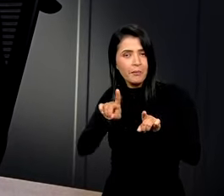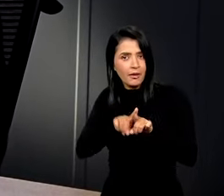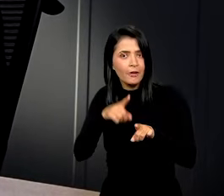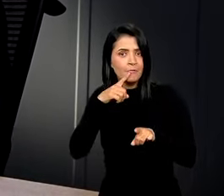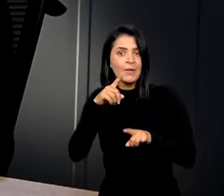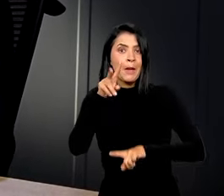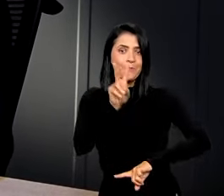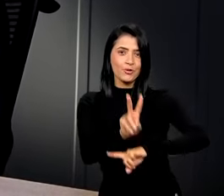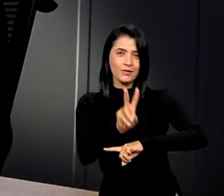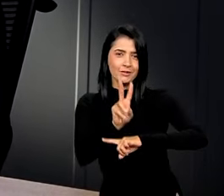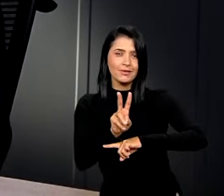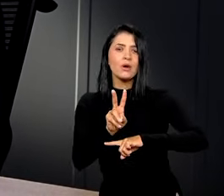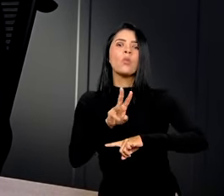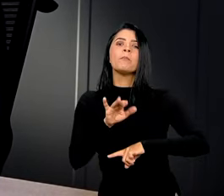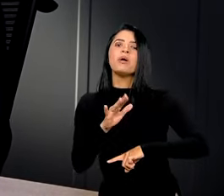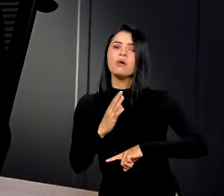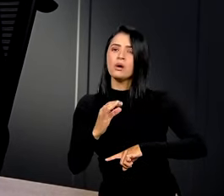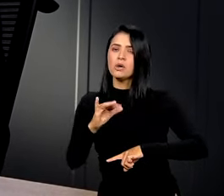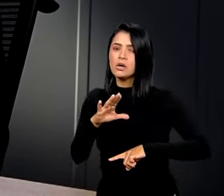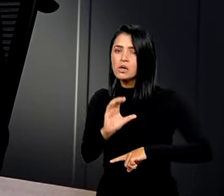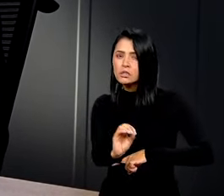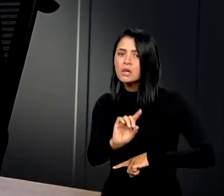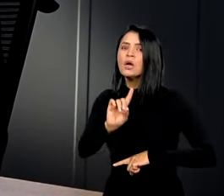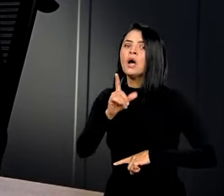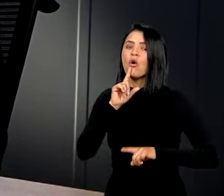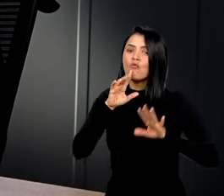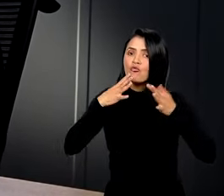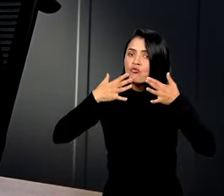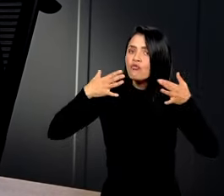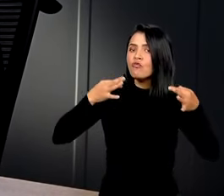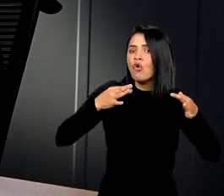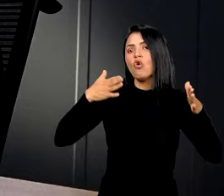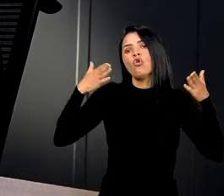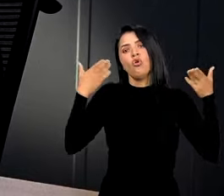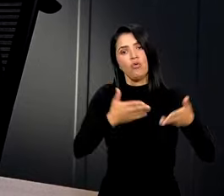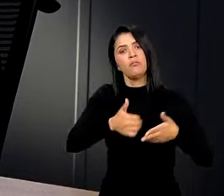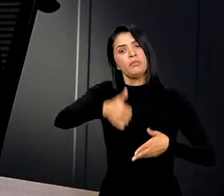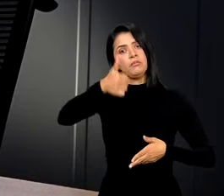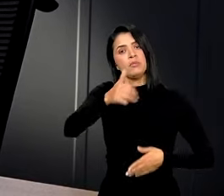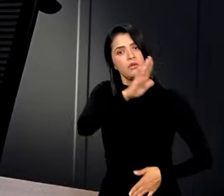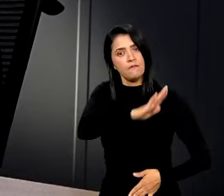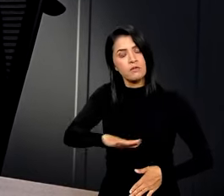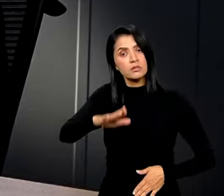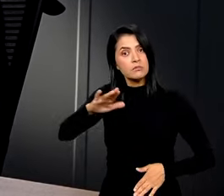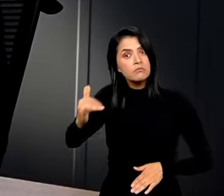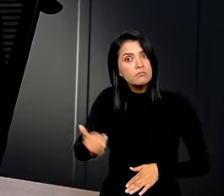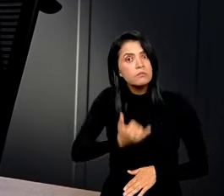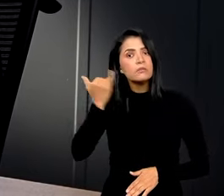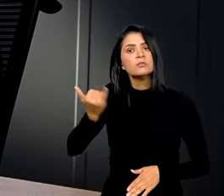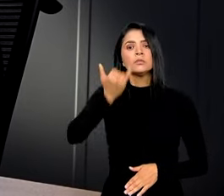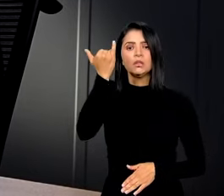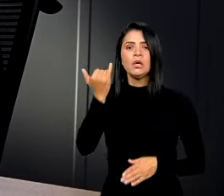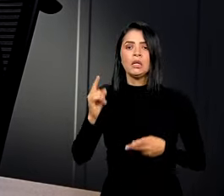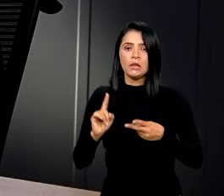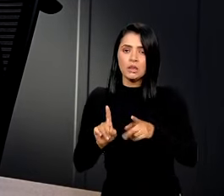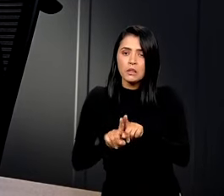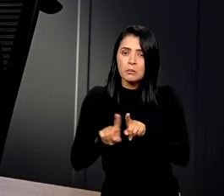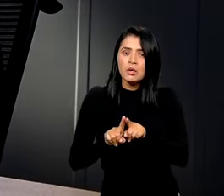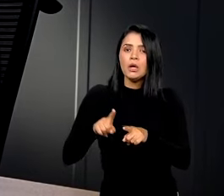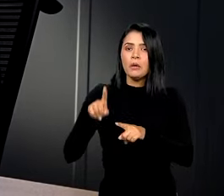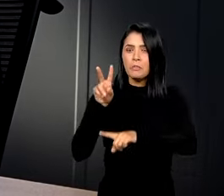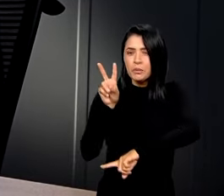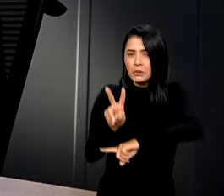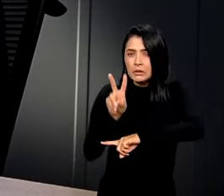proteção básica, que tem a primeira infância como um pilar importantíssimo, também na proteção básica, nesse